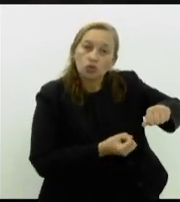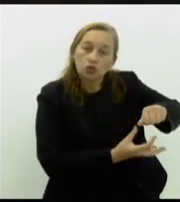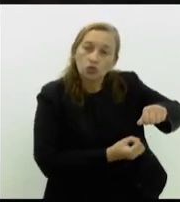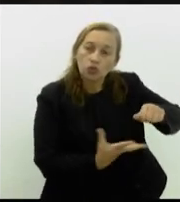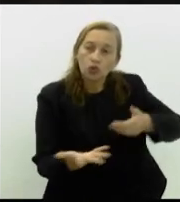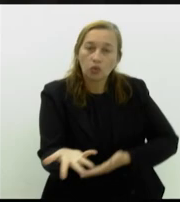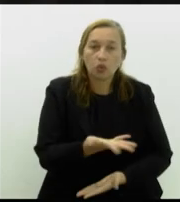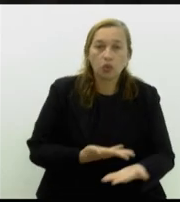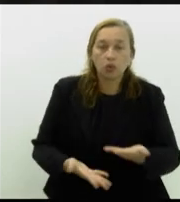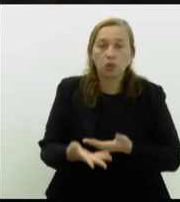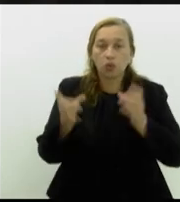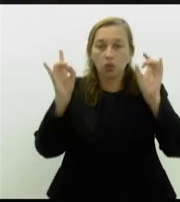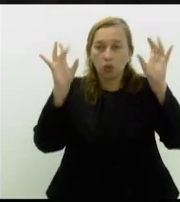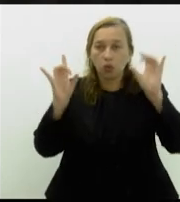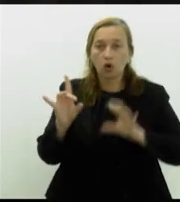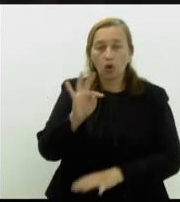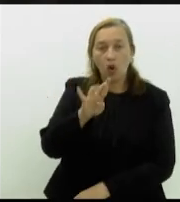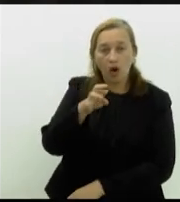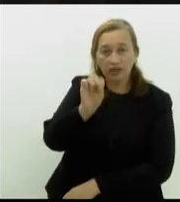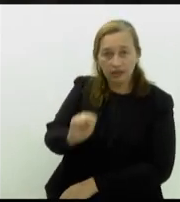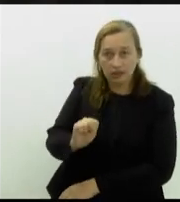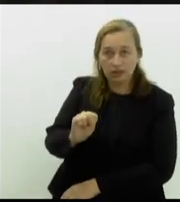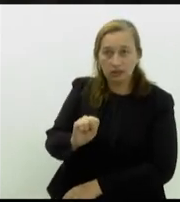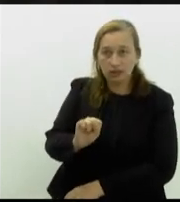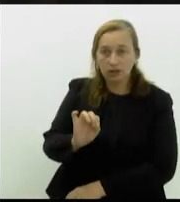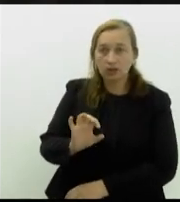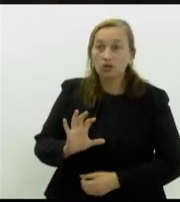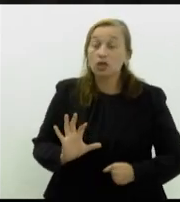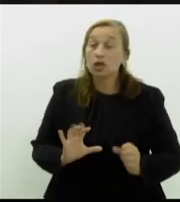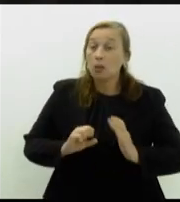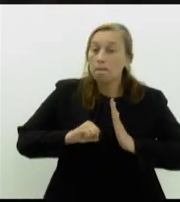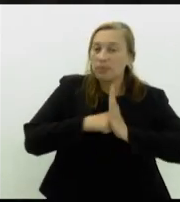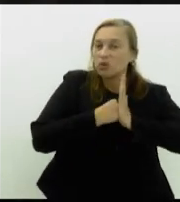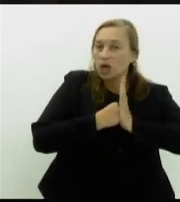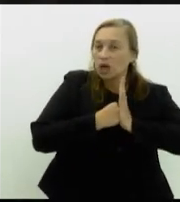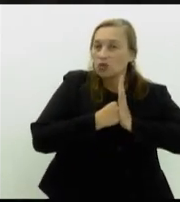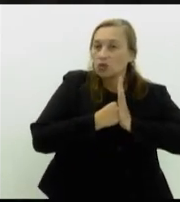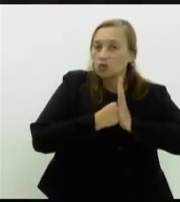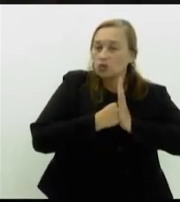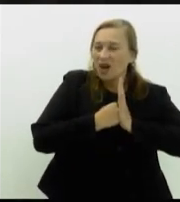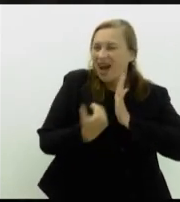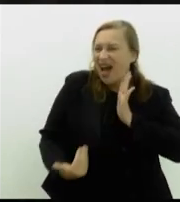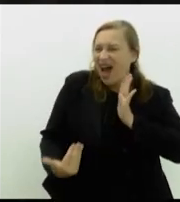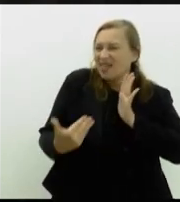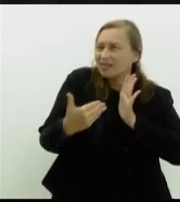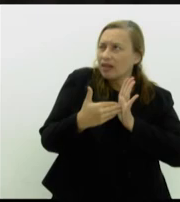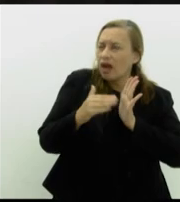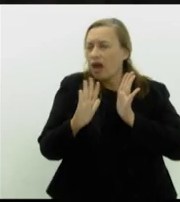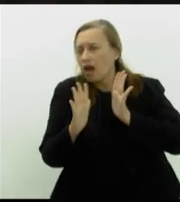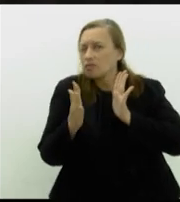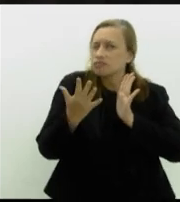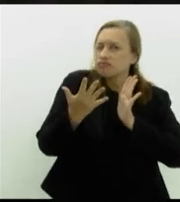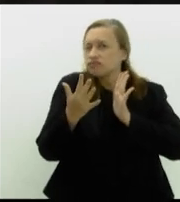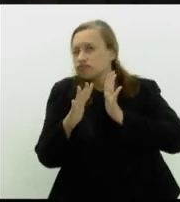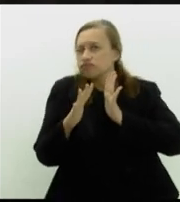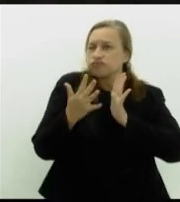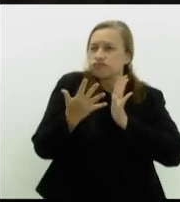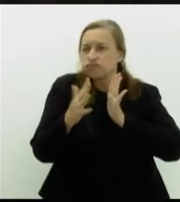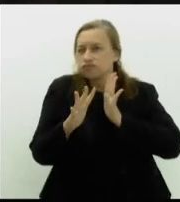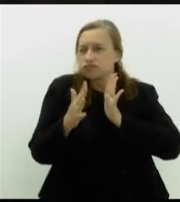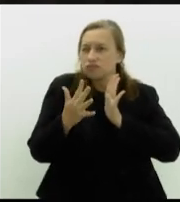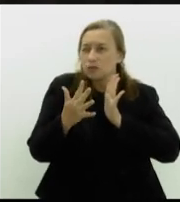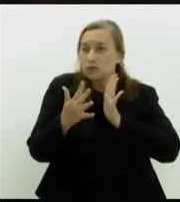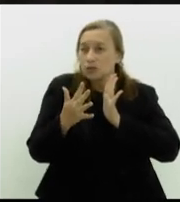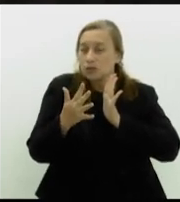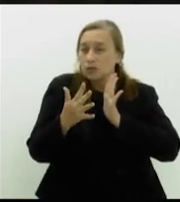participação especial. Segura esse bloqueio até, possivelmente, varia